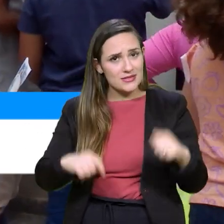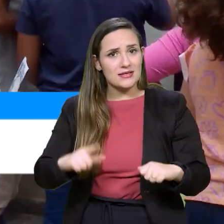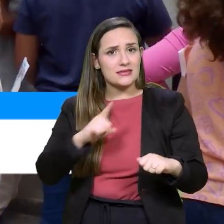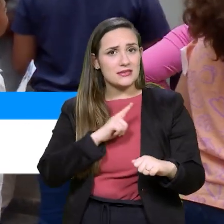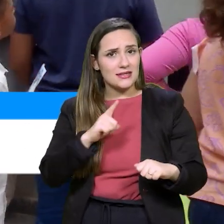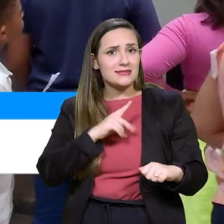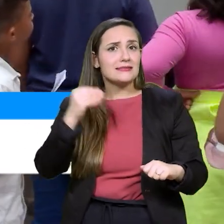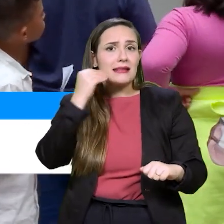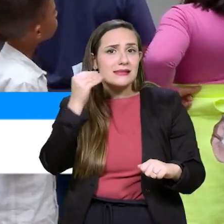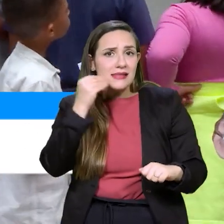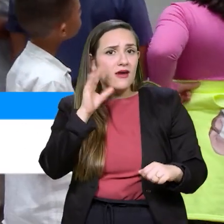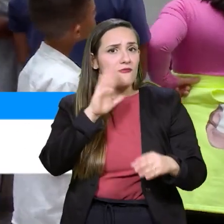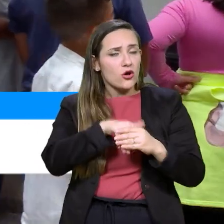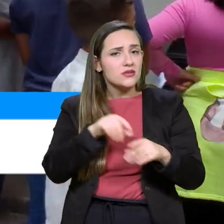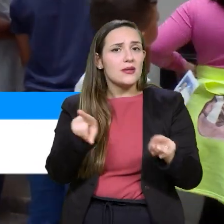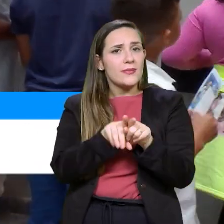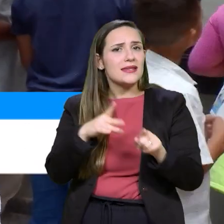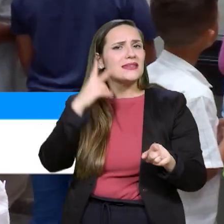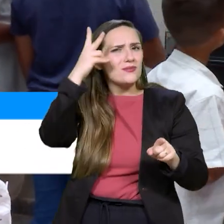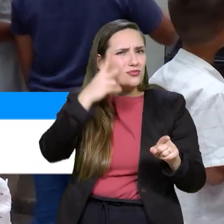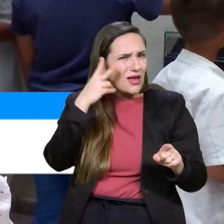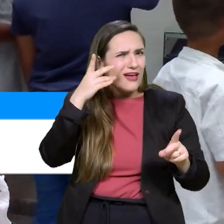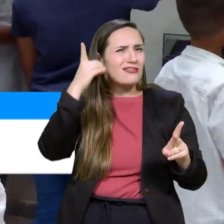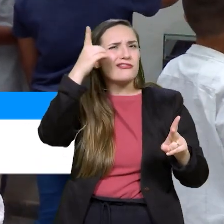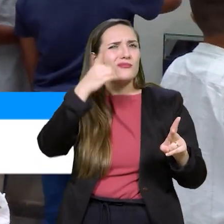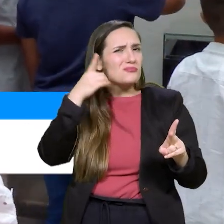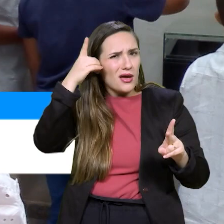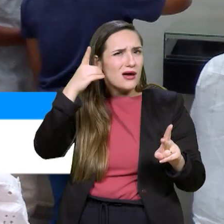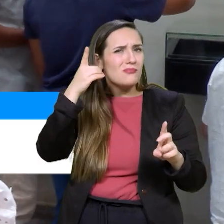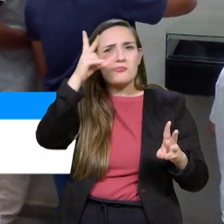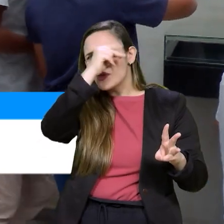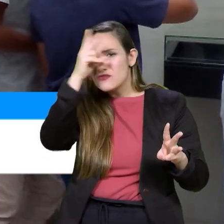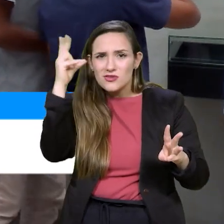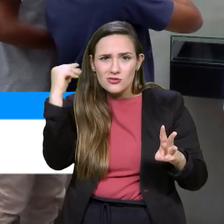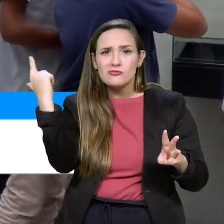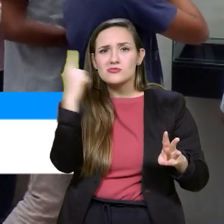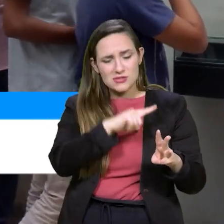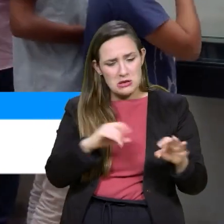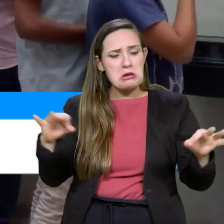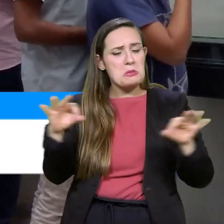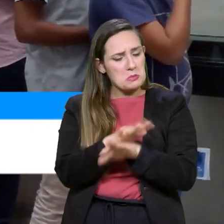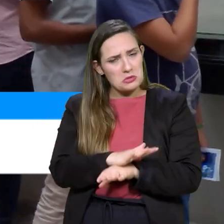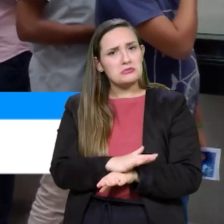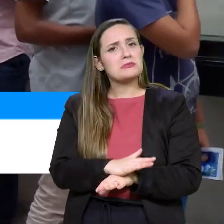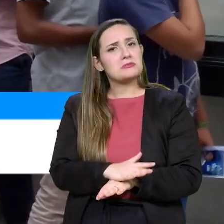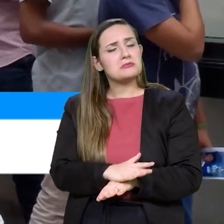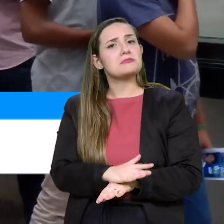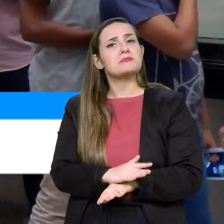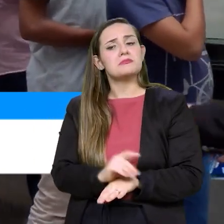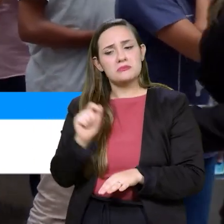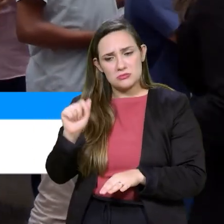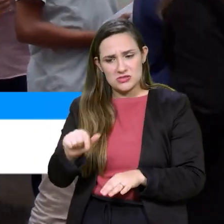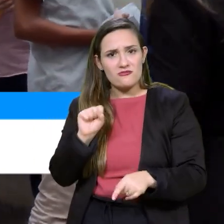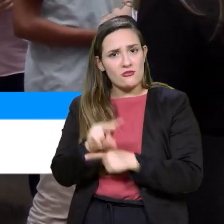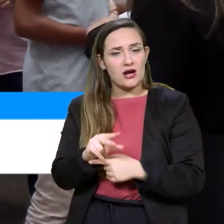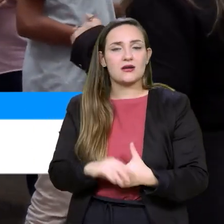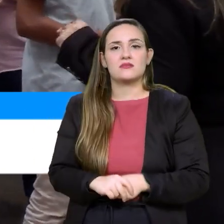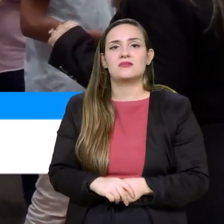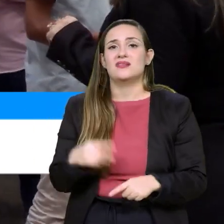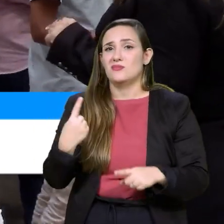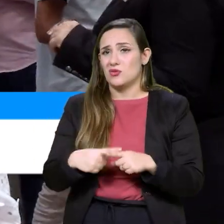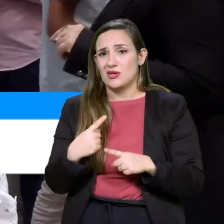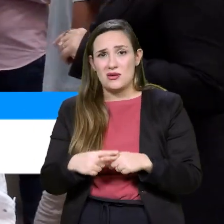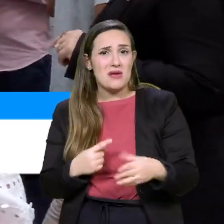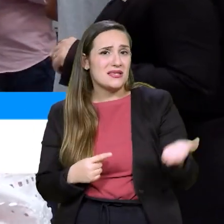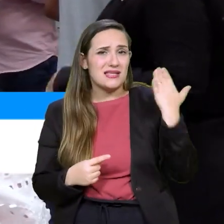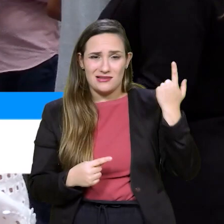em condições, inclusive de ser um candidato a vereador, deputado, prefeito, eles possam estar preparados para o cargo, né?